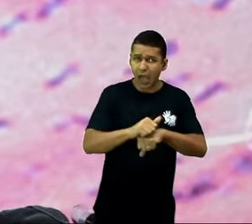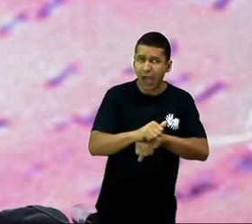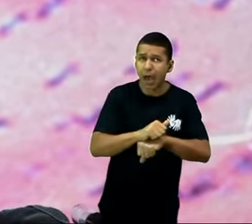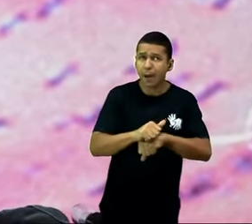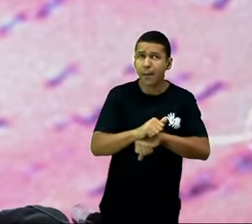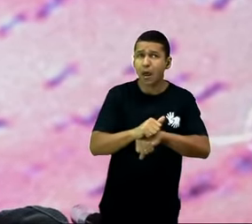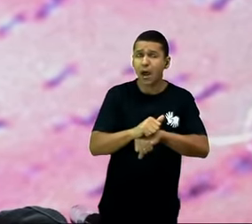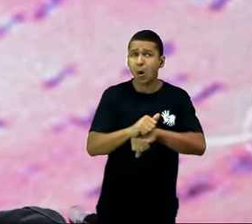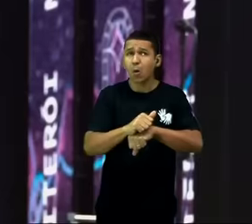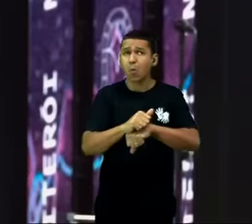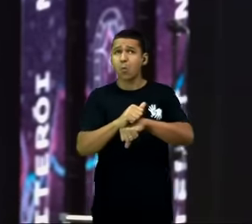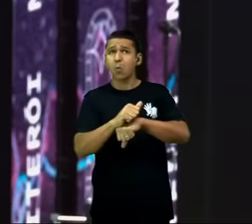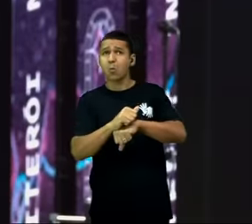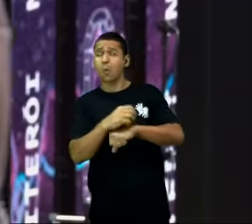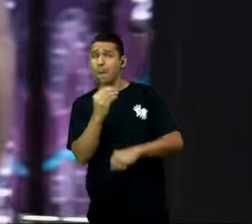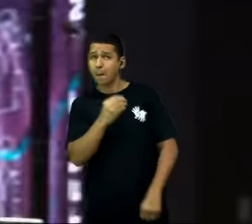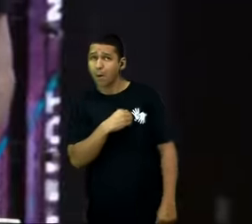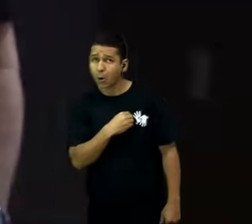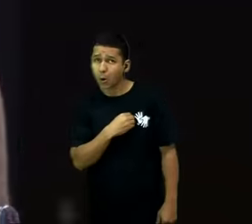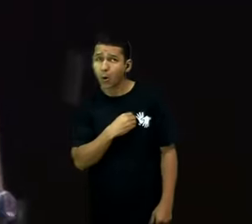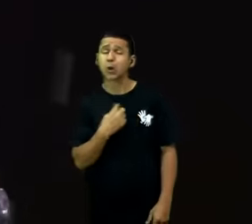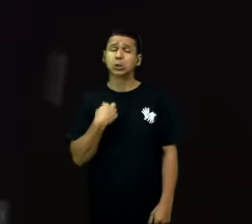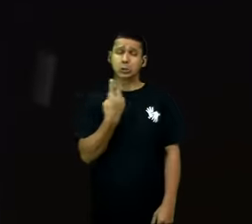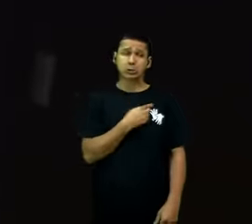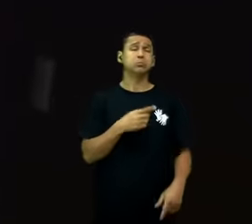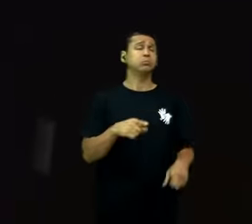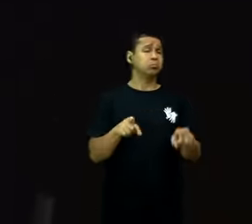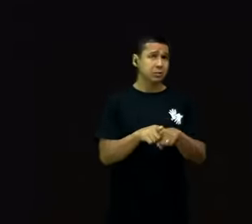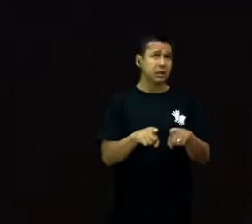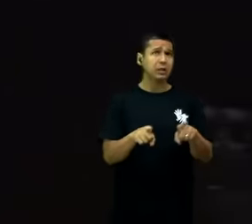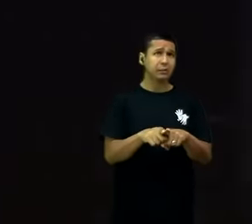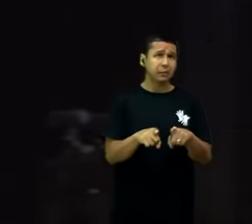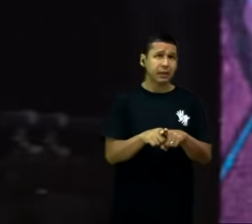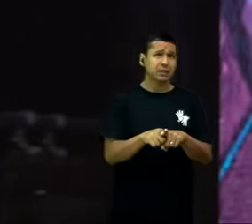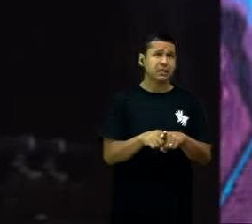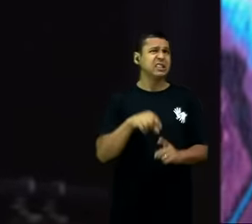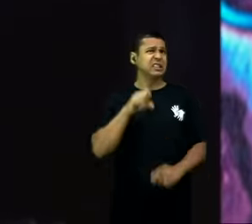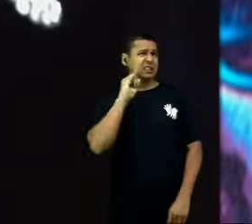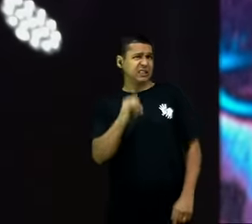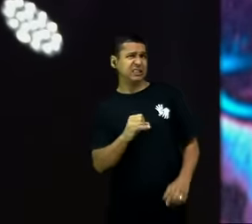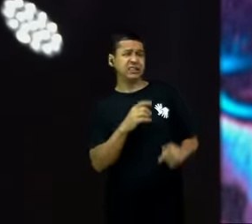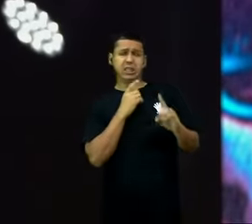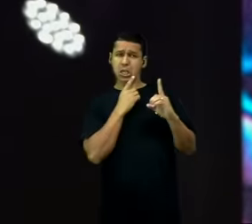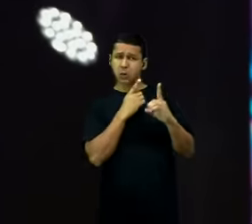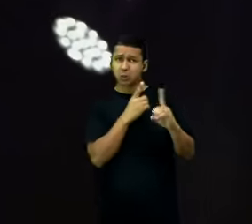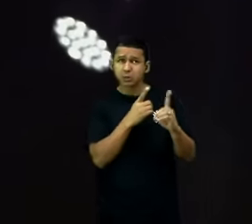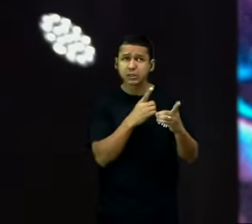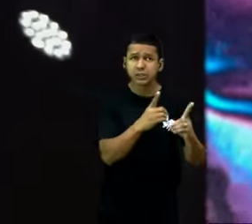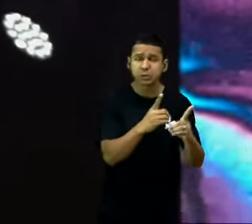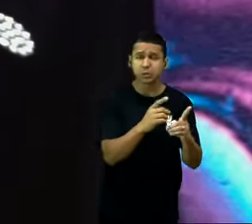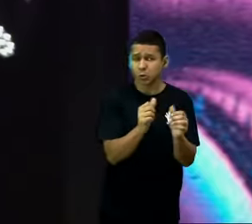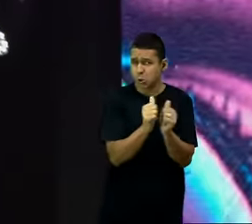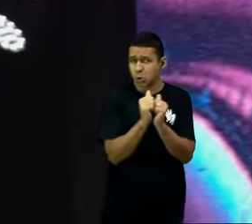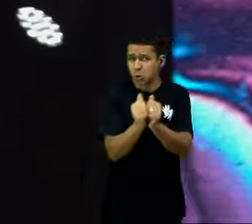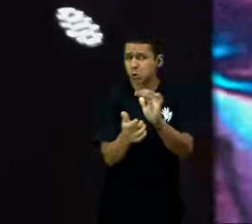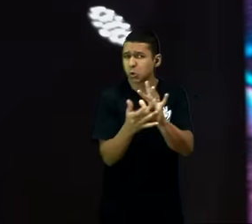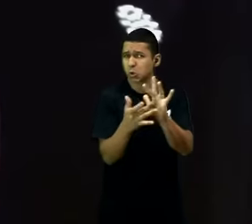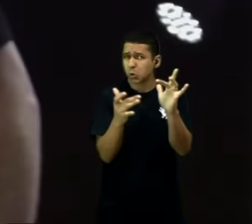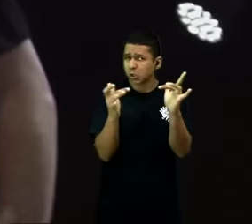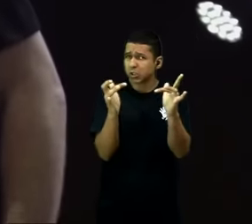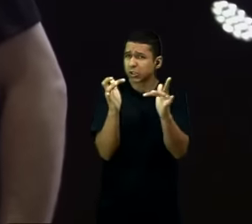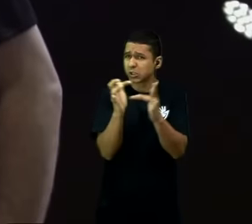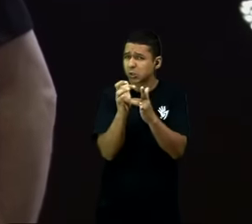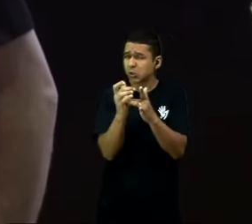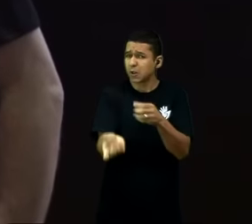passar também. Meu amigo, se os discípulos que andaram e foram discipulados por Jesus, quando foram enviados por